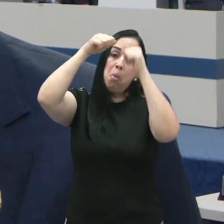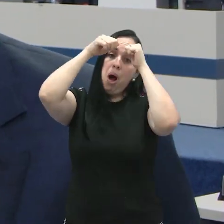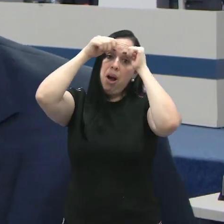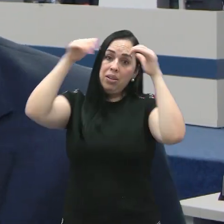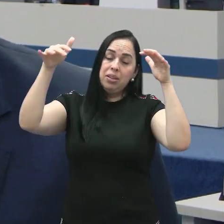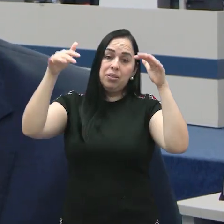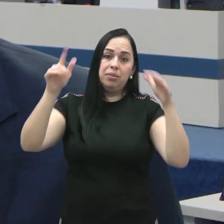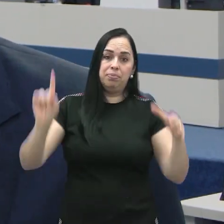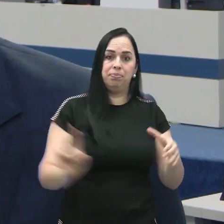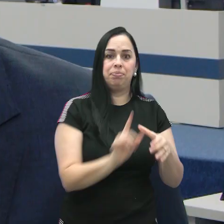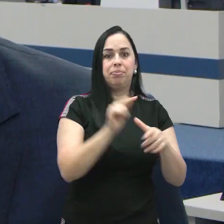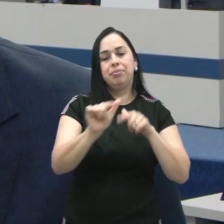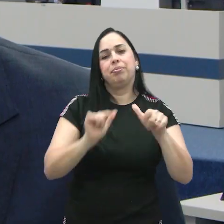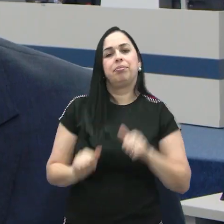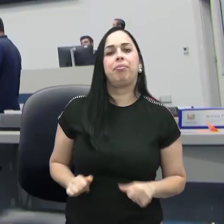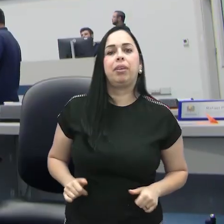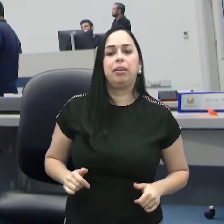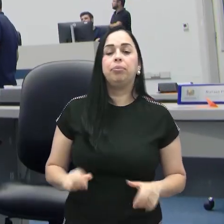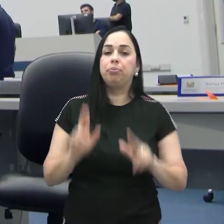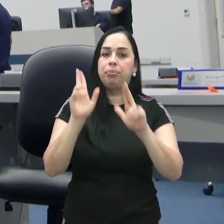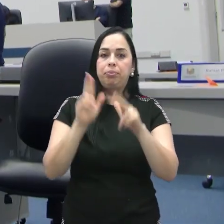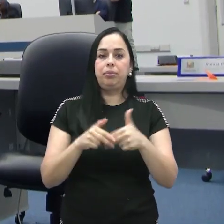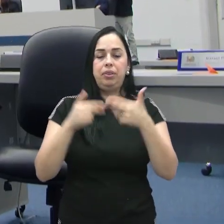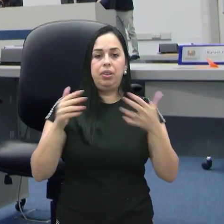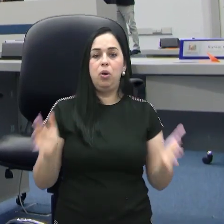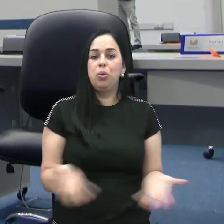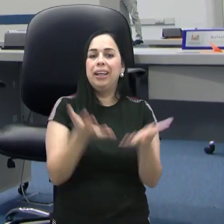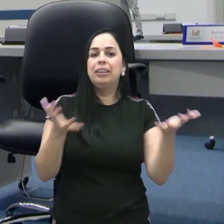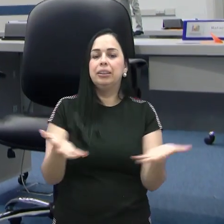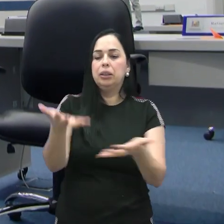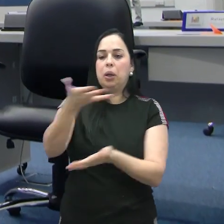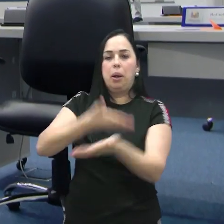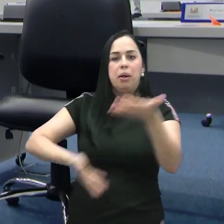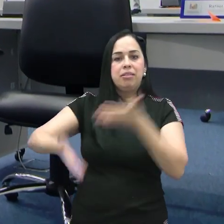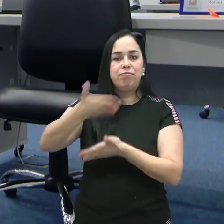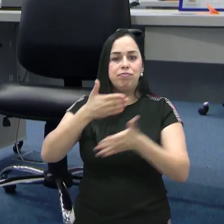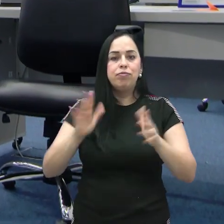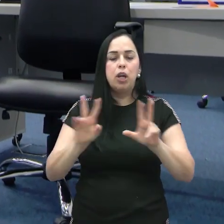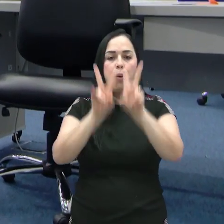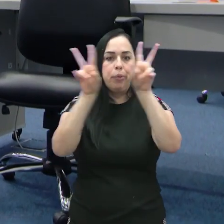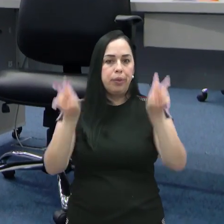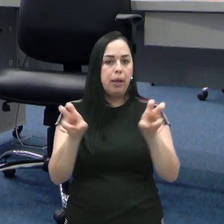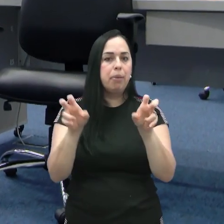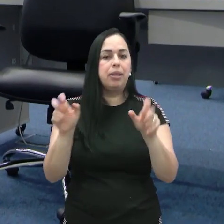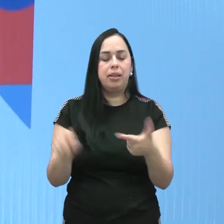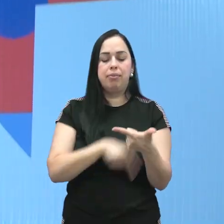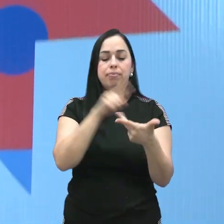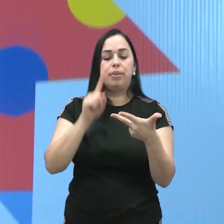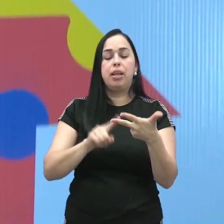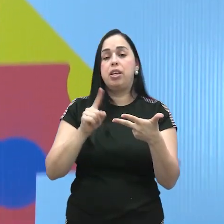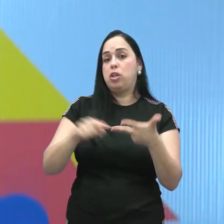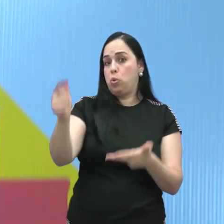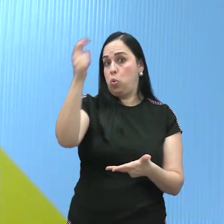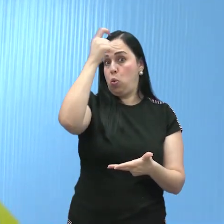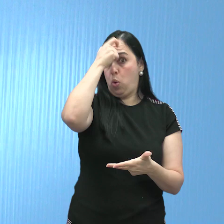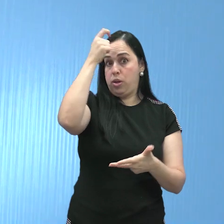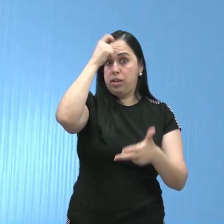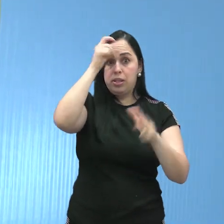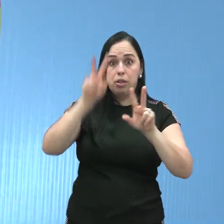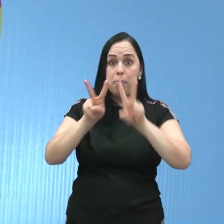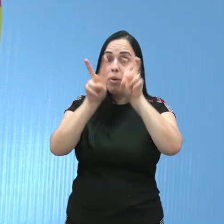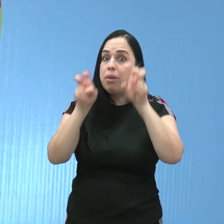adultos autistas no mercado de trabalho. A fomentação do tema, a conversa sobre o assunto e a conscientização